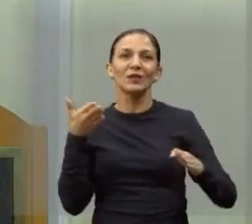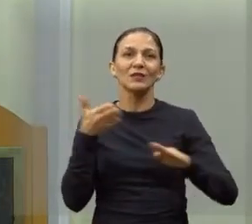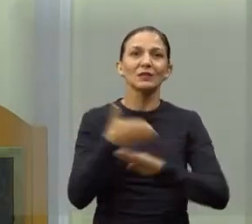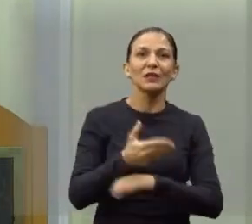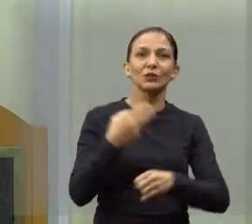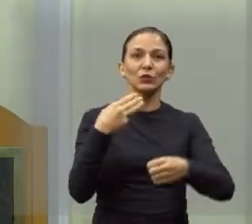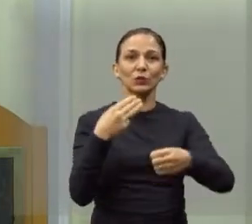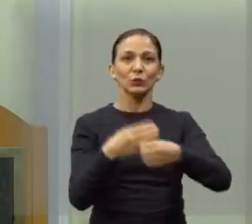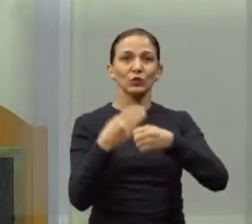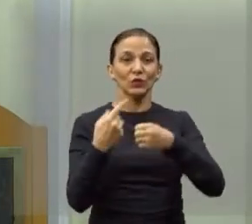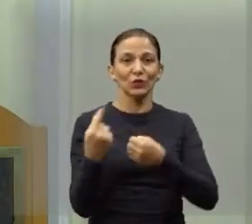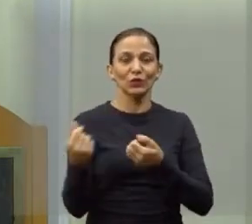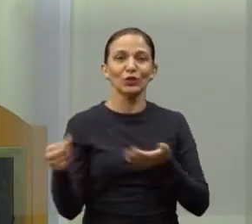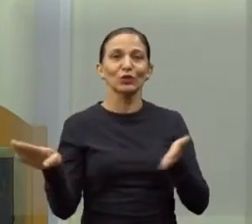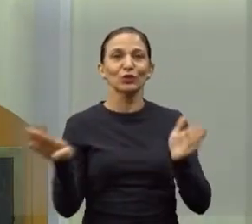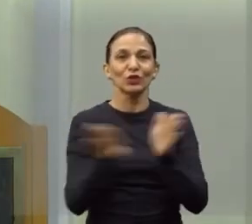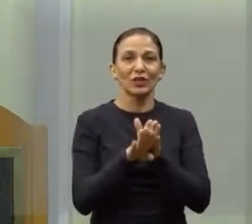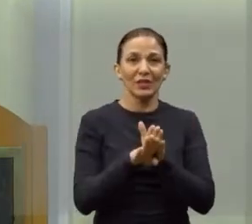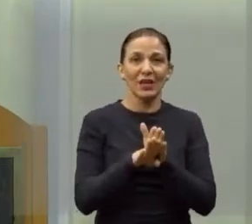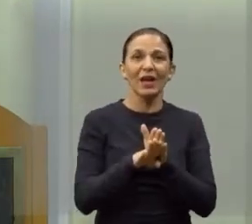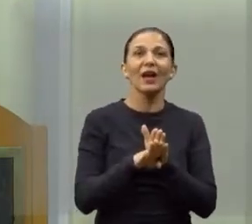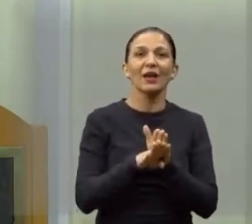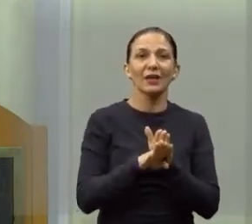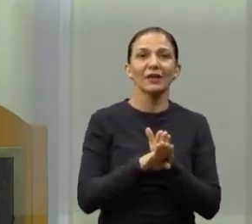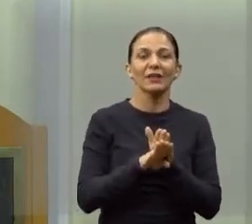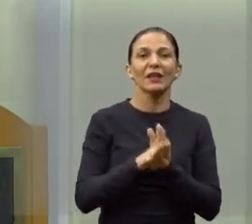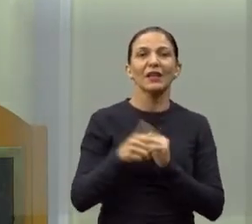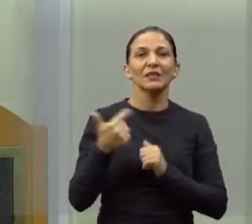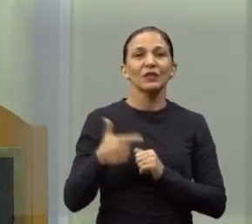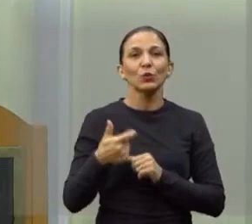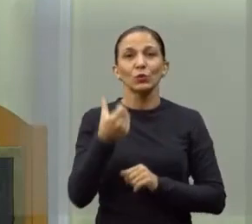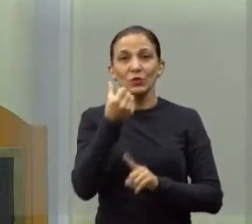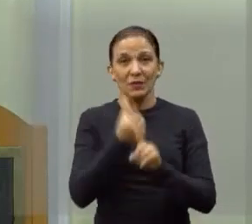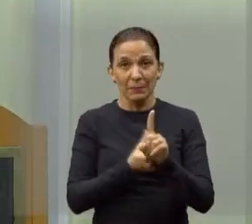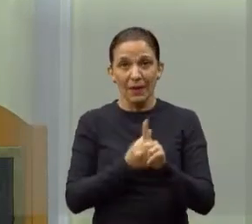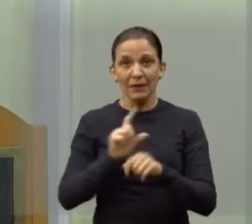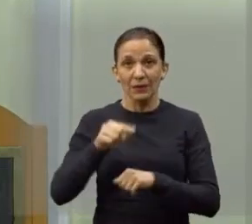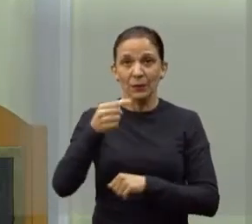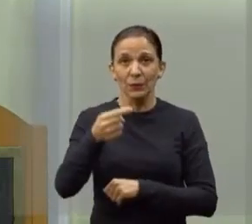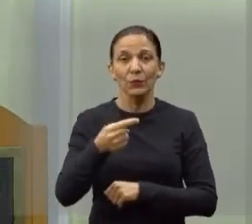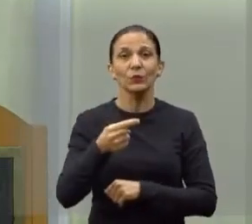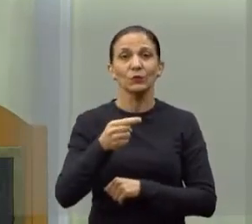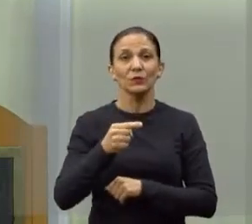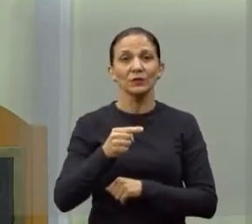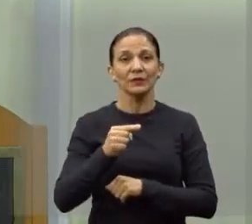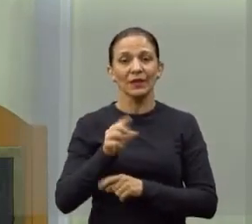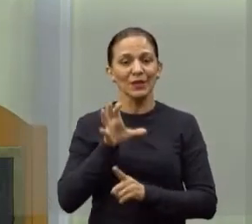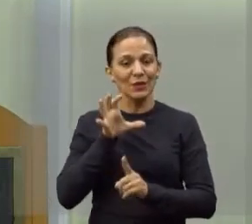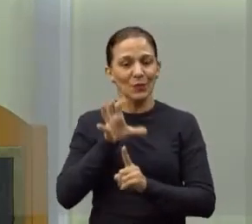municípios. Provavelmente esse dinheiro chegue já no segundo semestre e faz a diferença